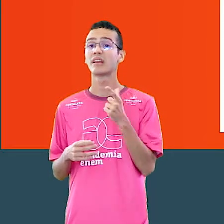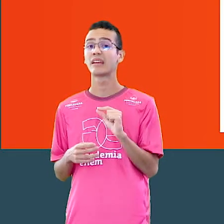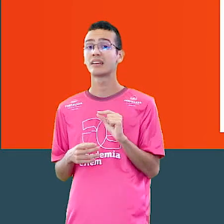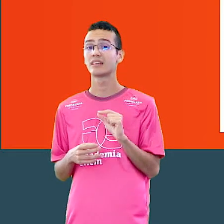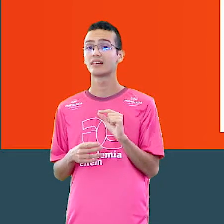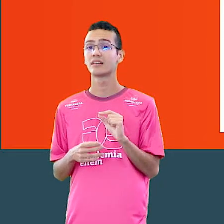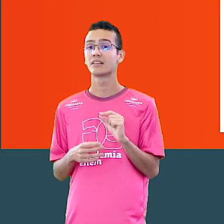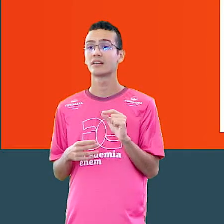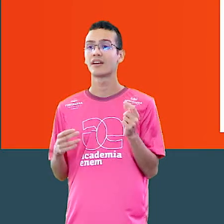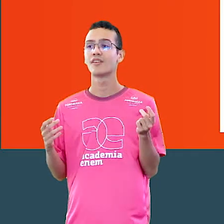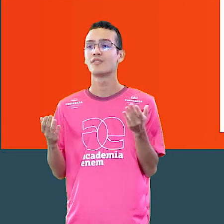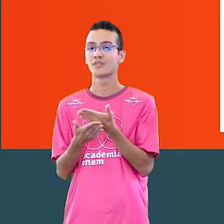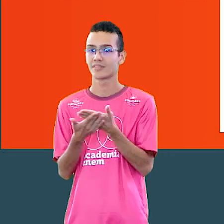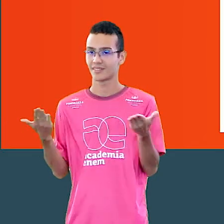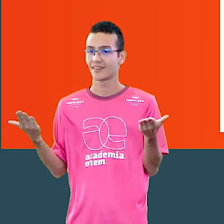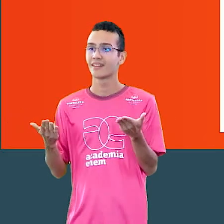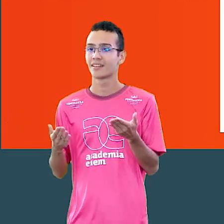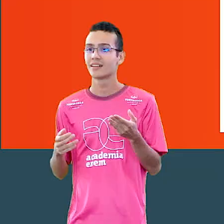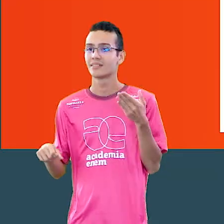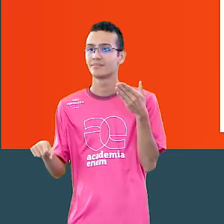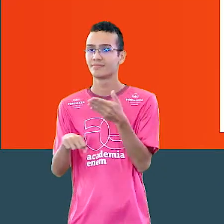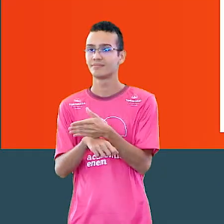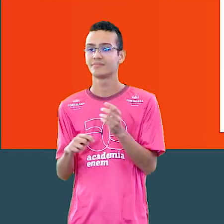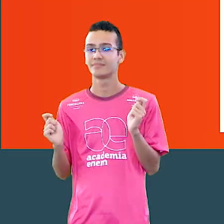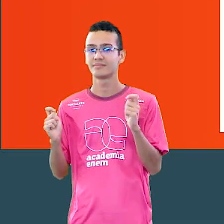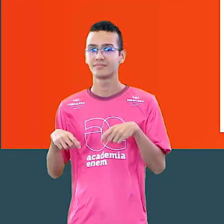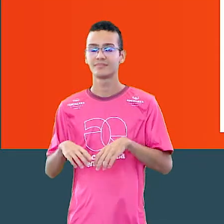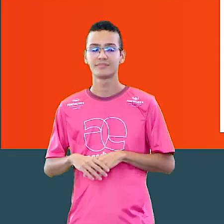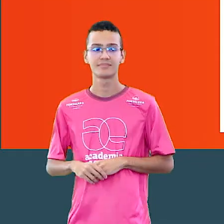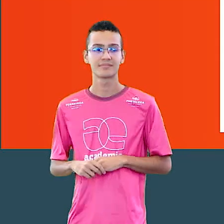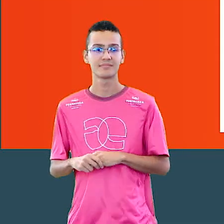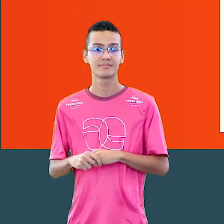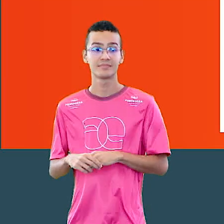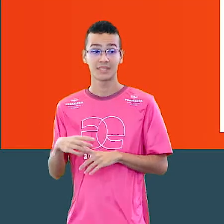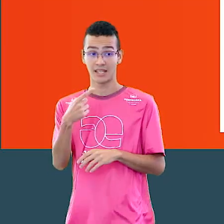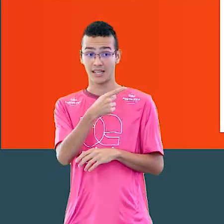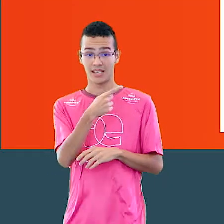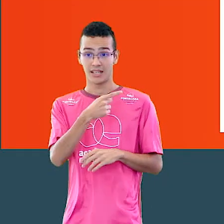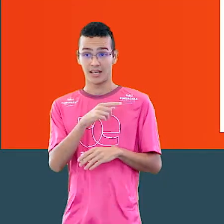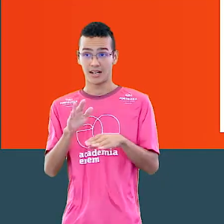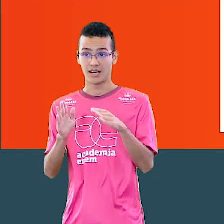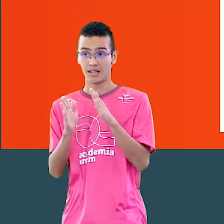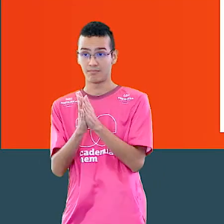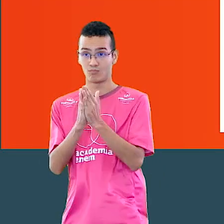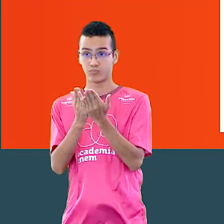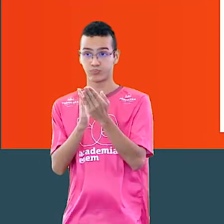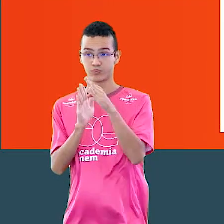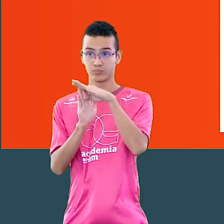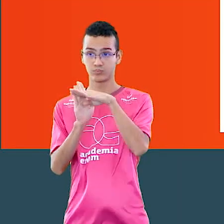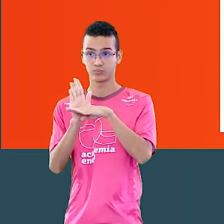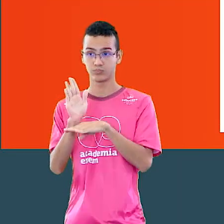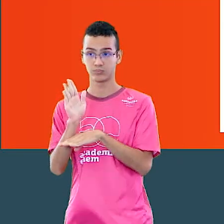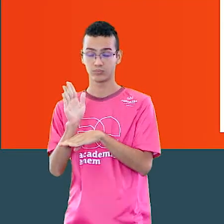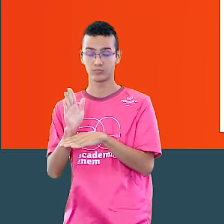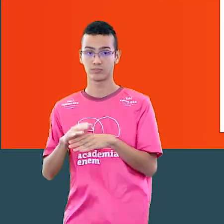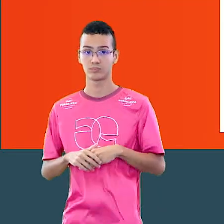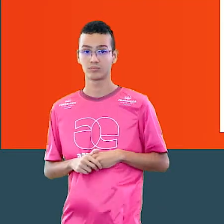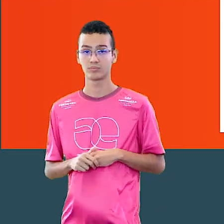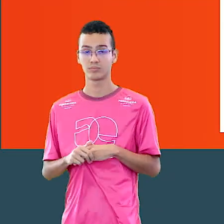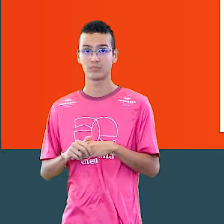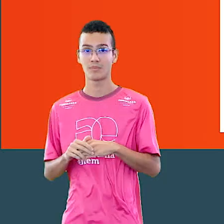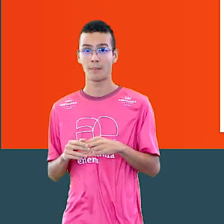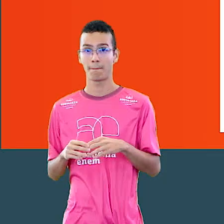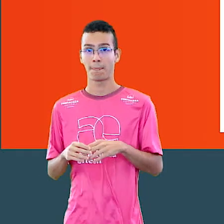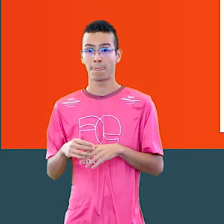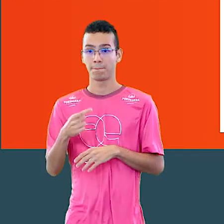vocês, tá? Aí, ó, essa aqui é uma cartilha, ela não é feita por mim, ela não é feita por nós. Essa cartilha